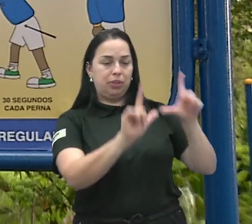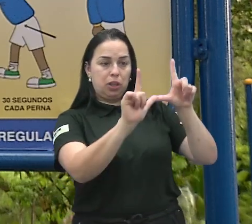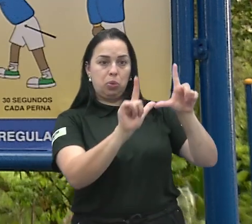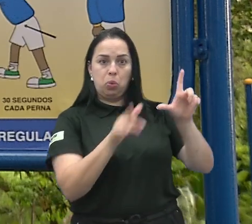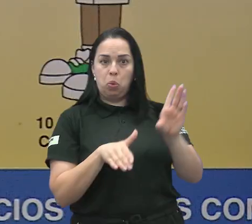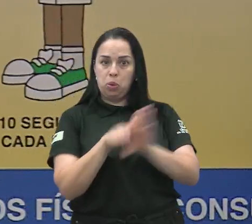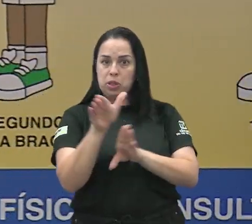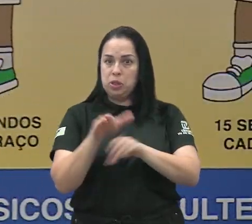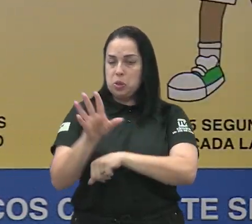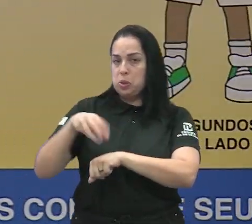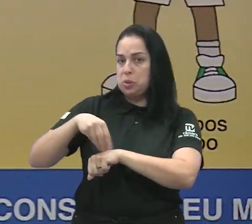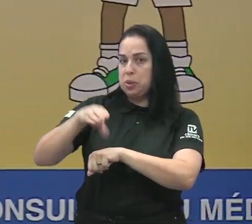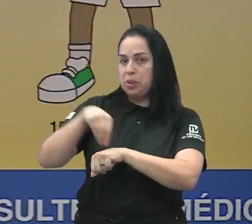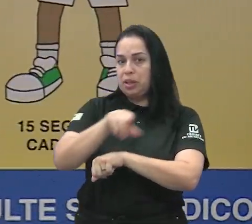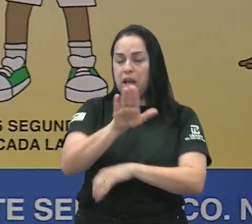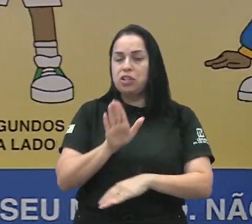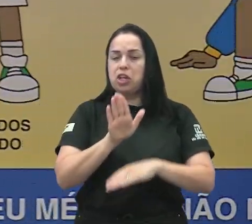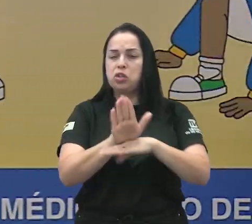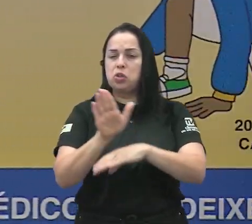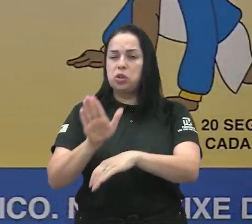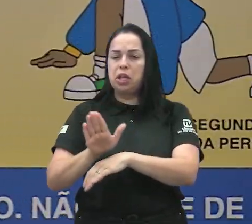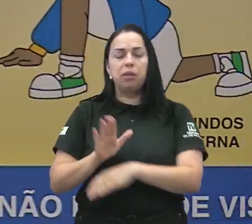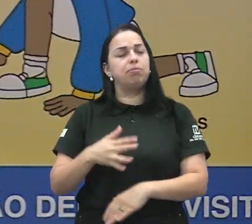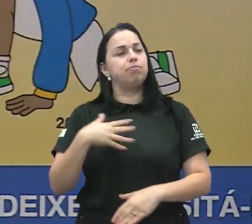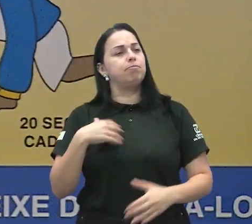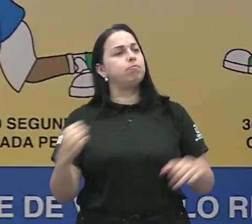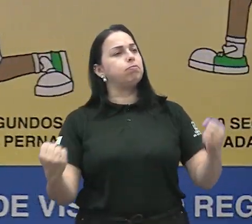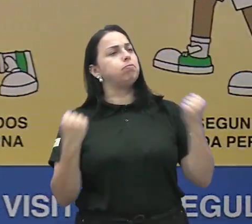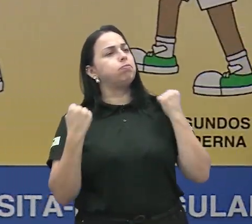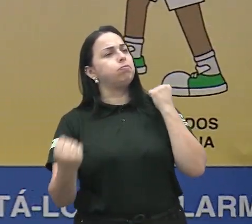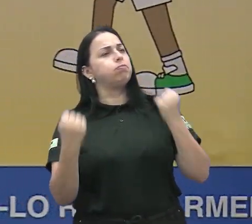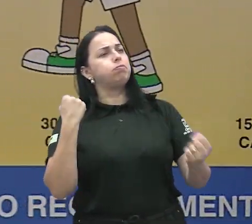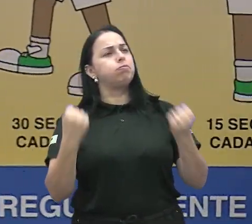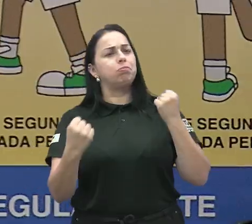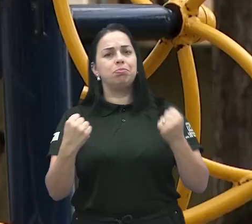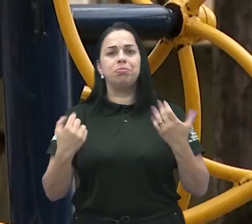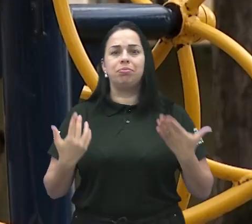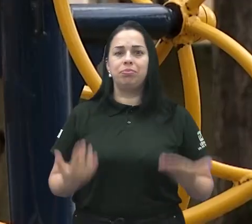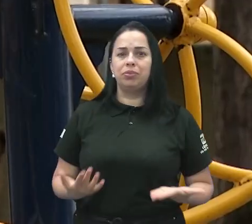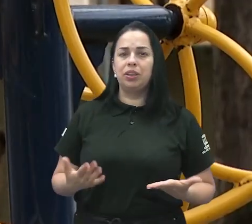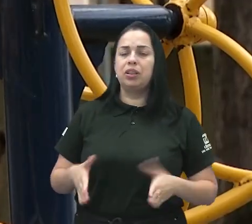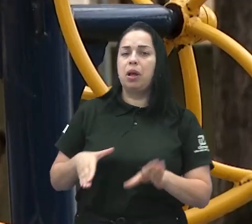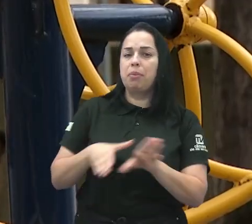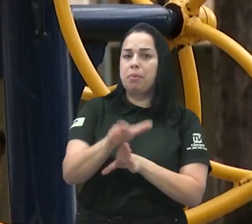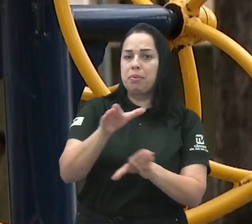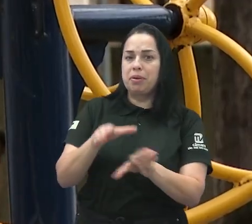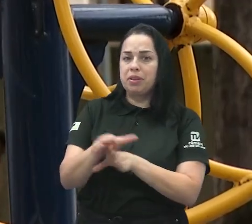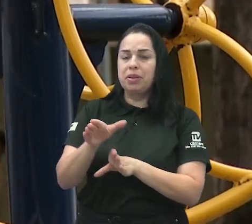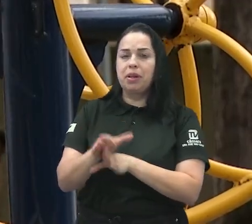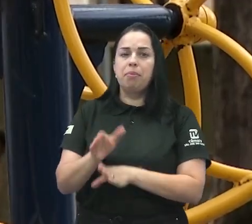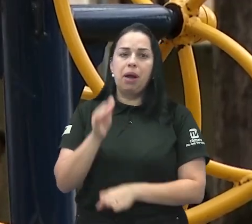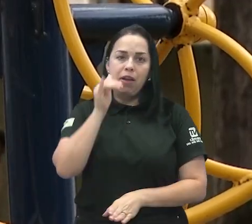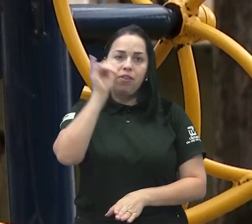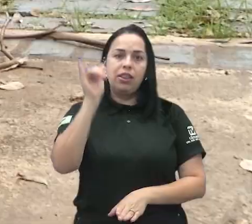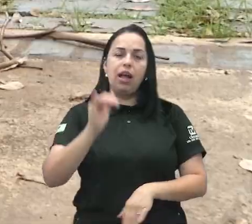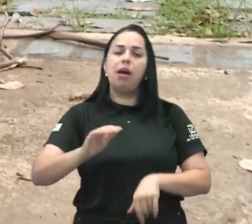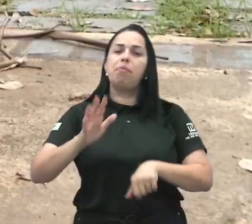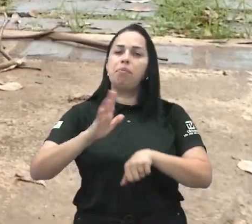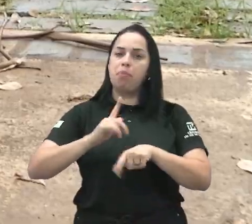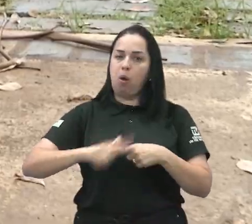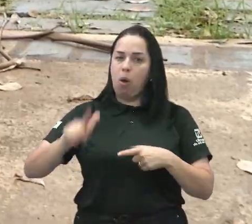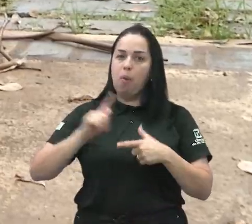com instruções ajudam a trazer mais segurança para as atividades por aqui. São orientações para prevenir lesões